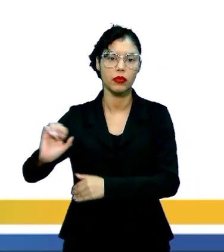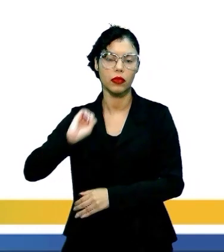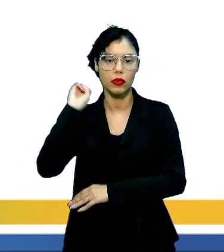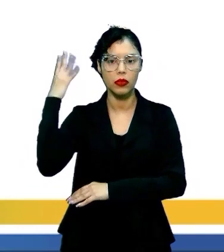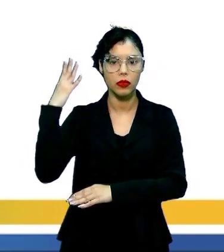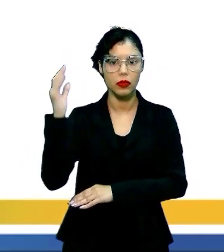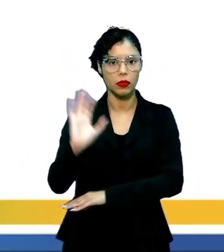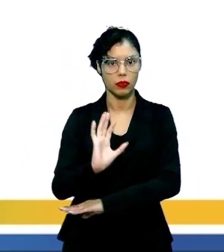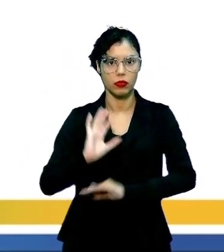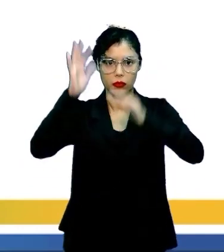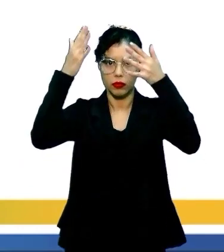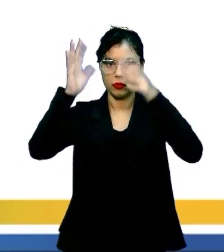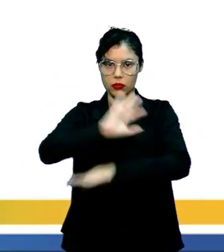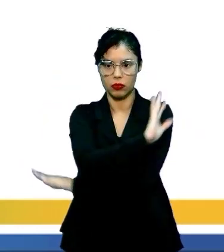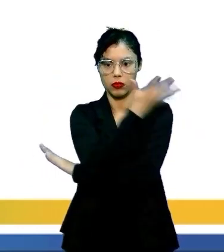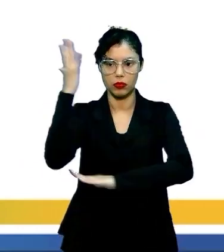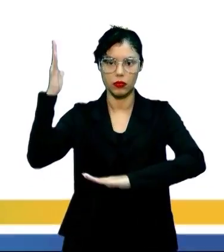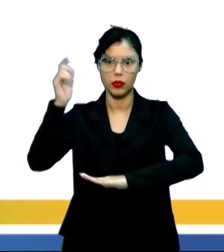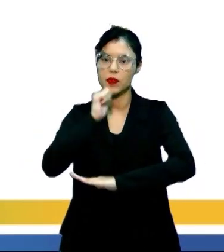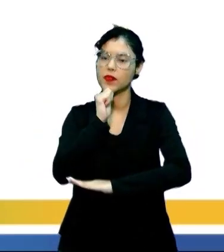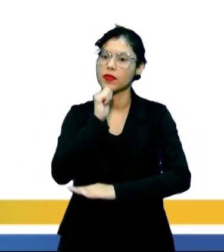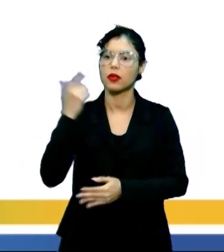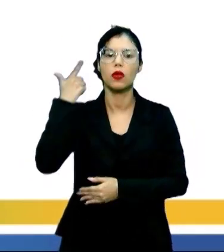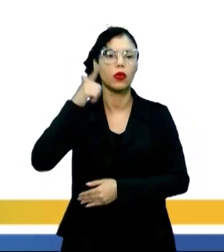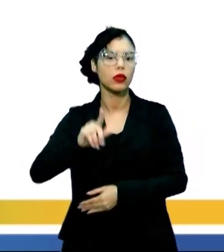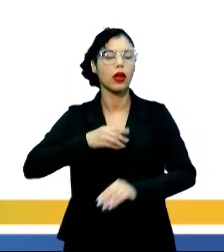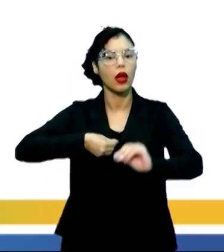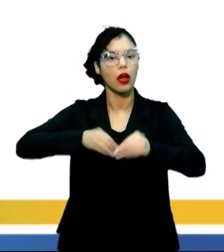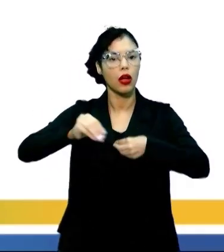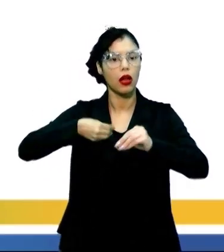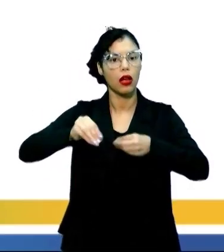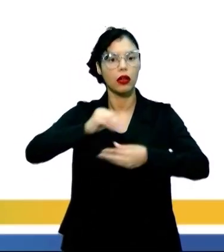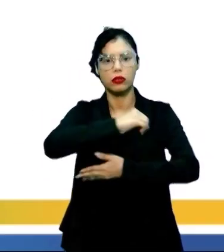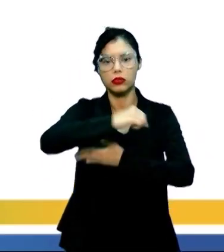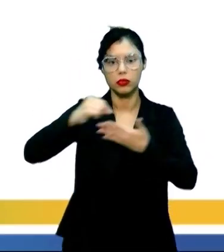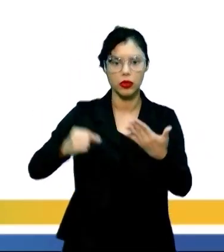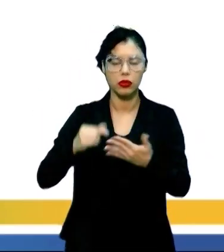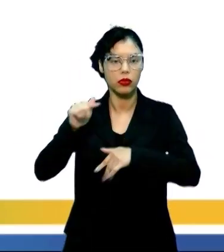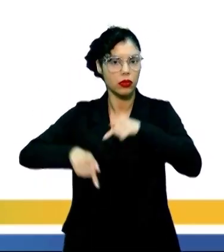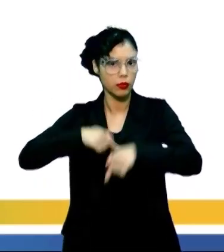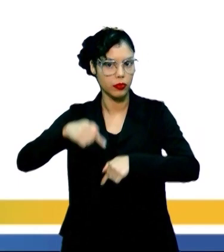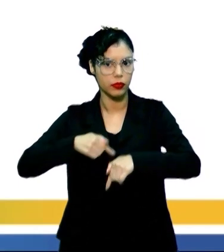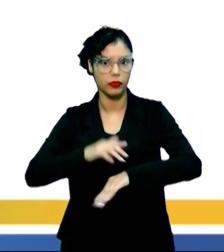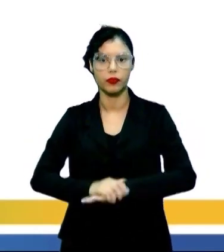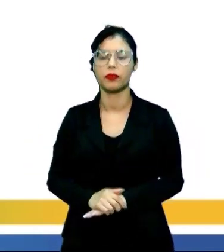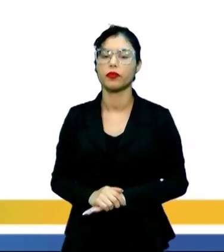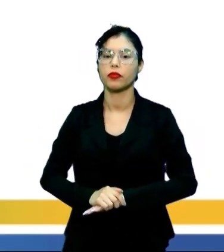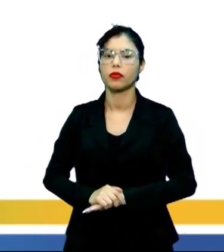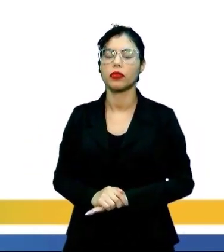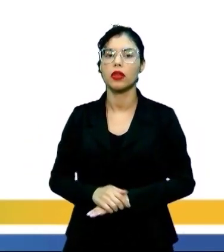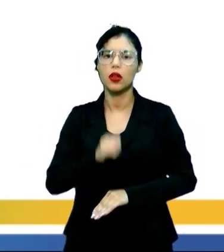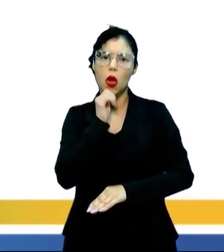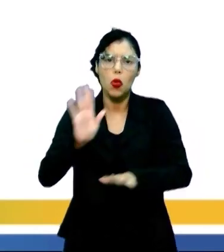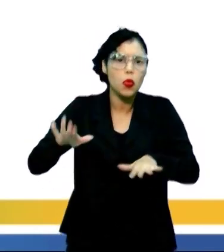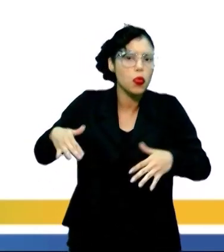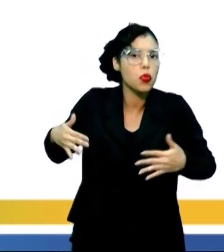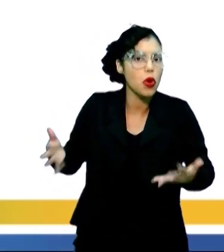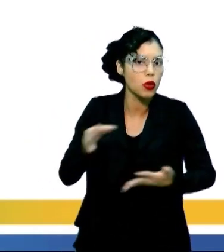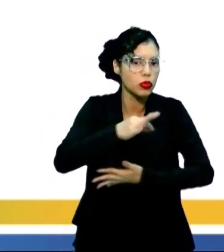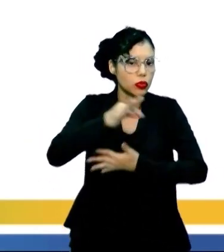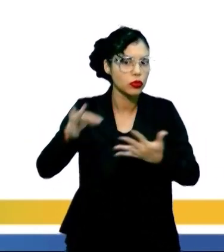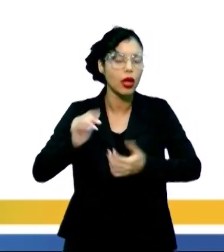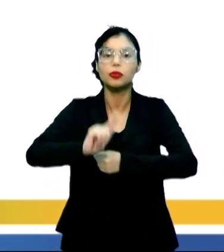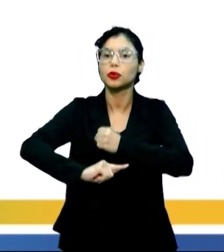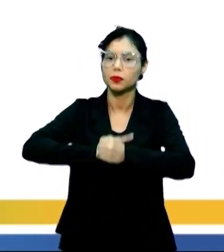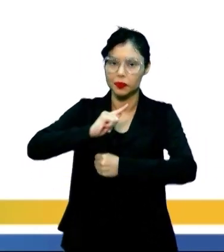ocorrem na natureza e que garantem a reciclagem dos elementos químicos. Que elementos químicos? Os